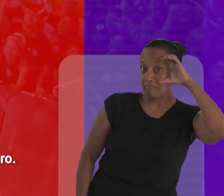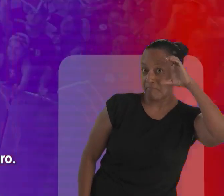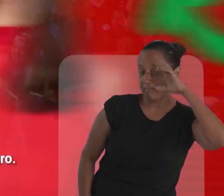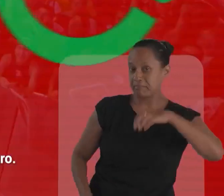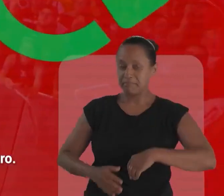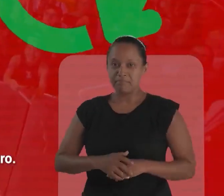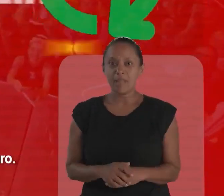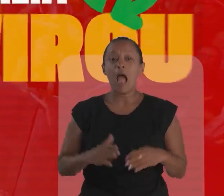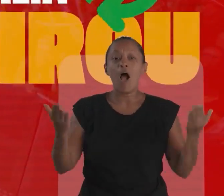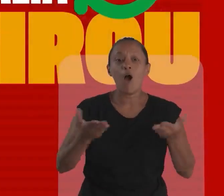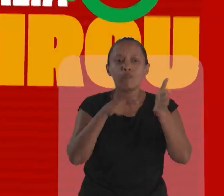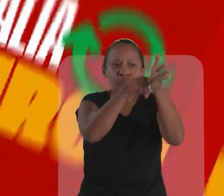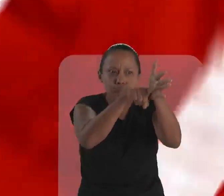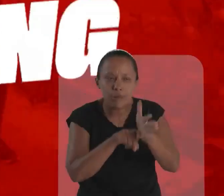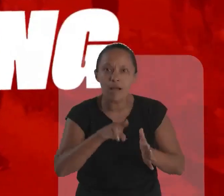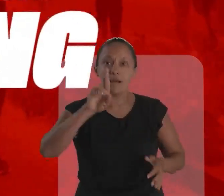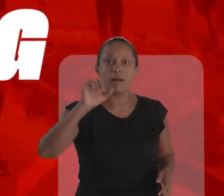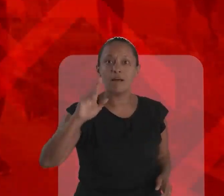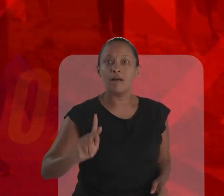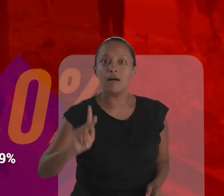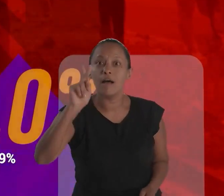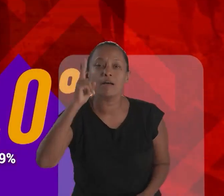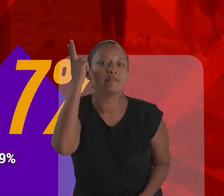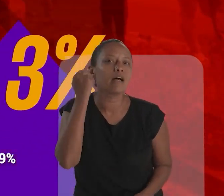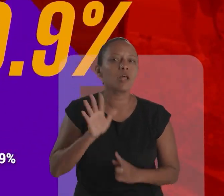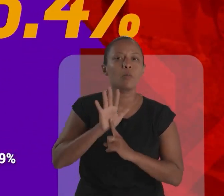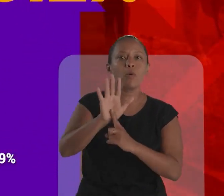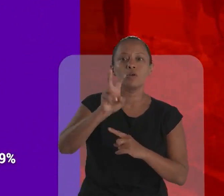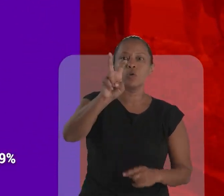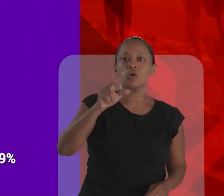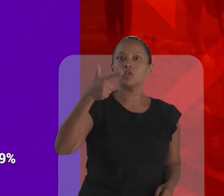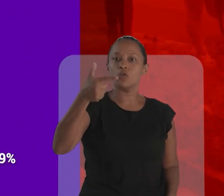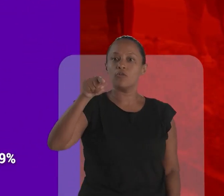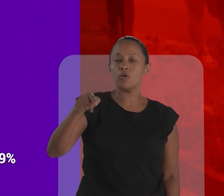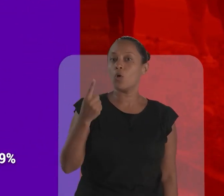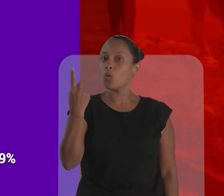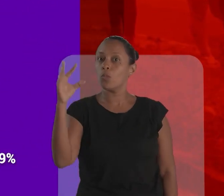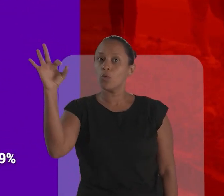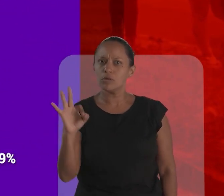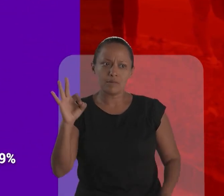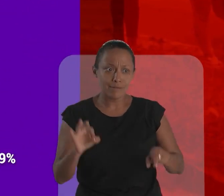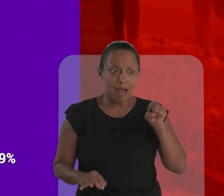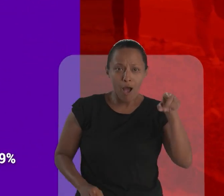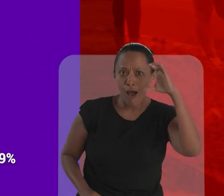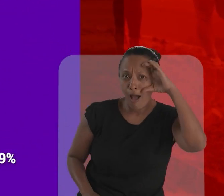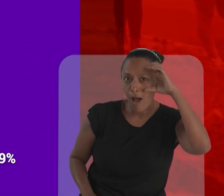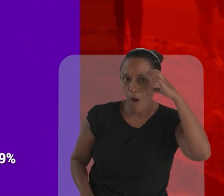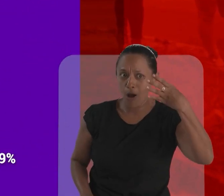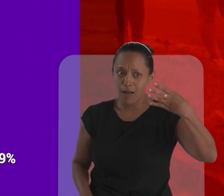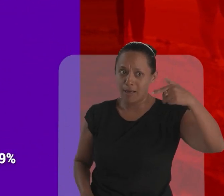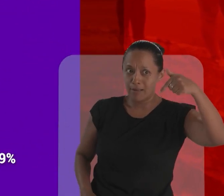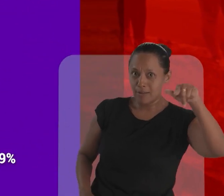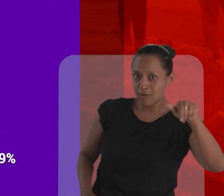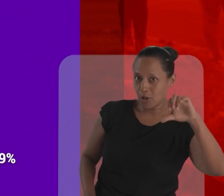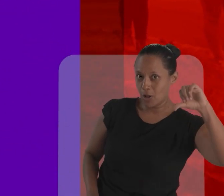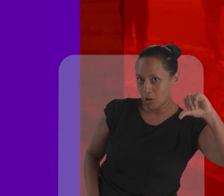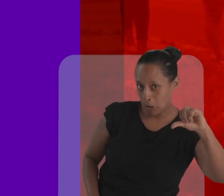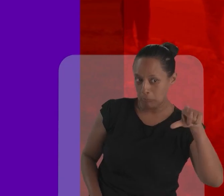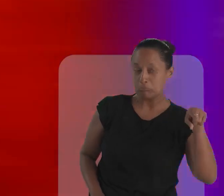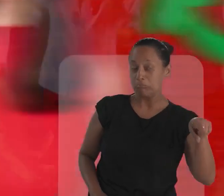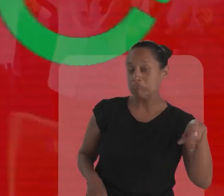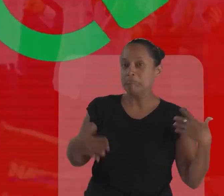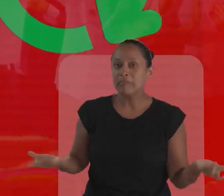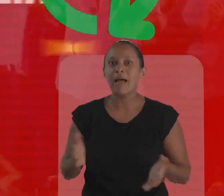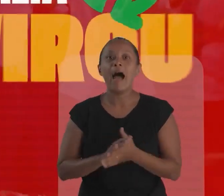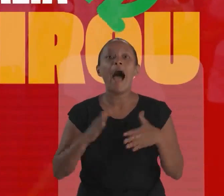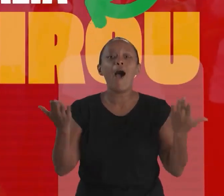48,8% do candidato de Álvaro. Já no Instituto Ranking, Natália está com 52,1% contra 47,9% de Paulinho